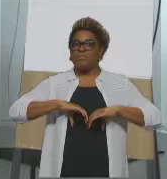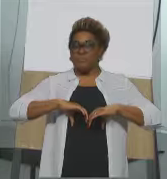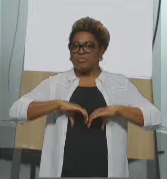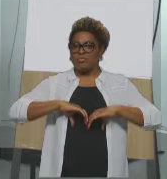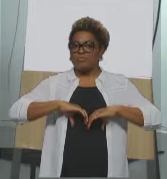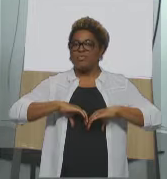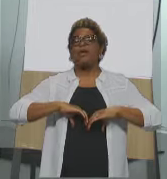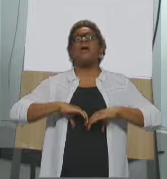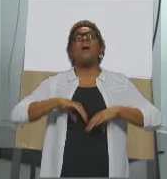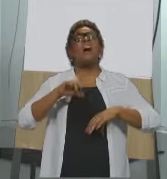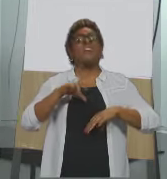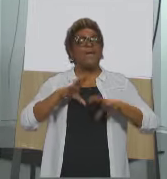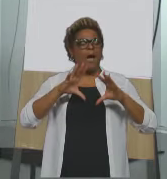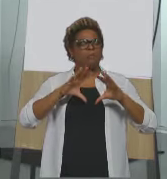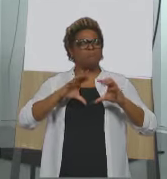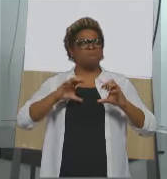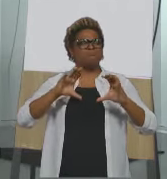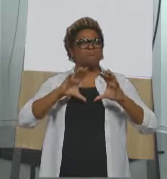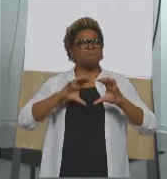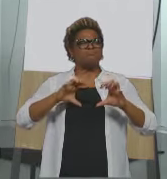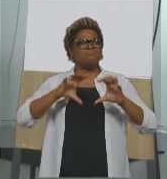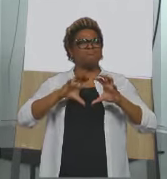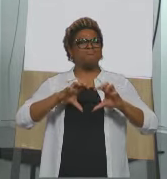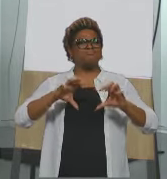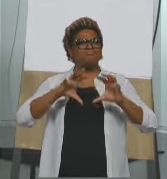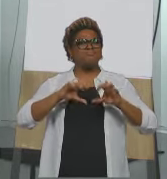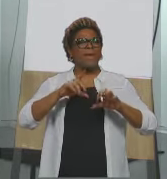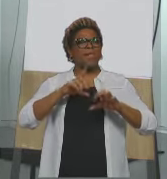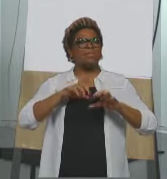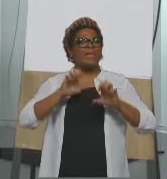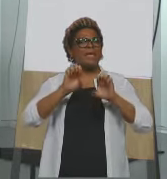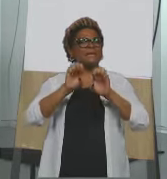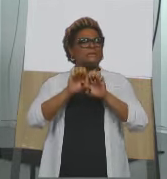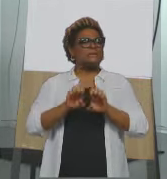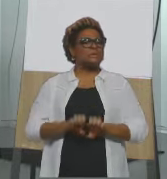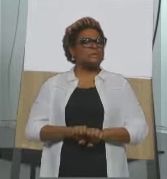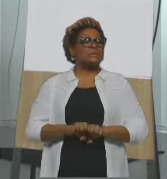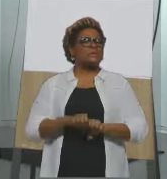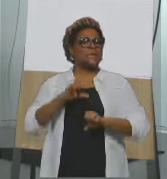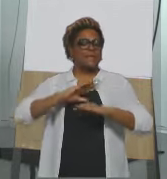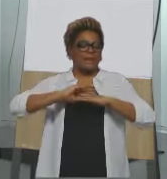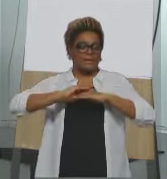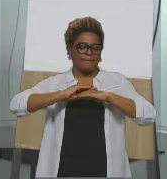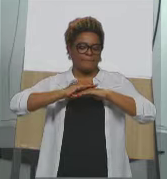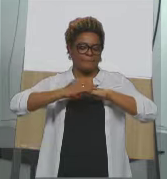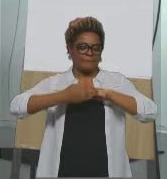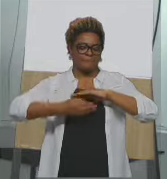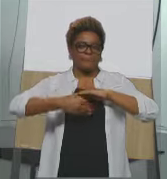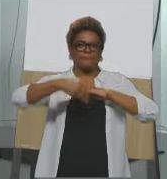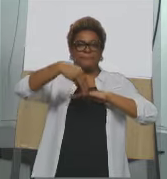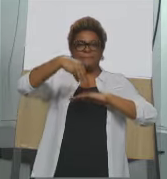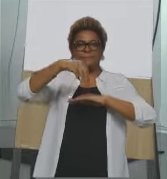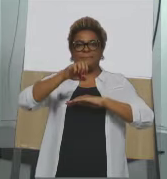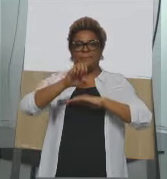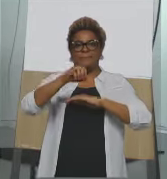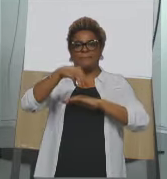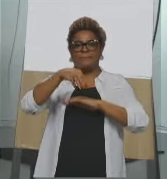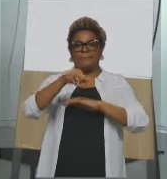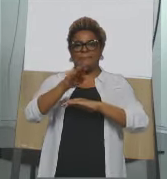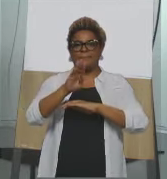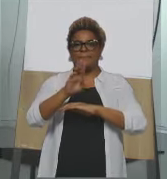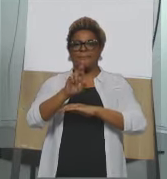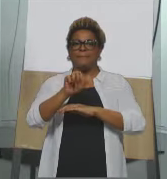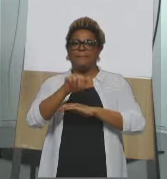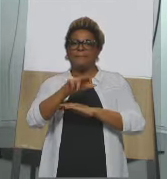vascularizada. O pulmão, ele tem essa estrutura, ele é coberto por uma membrana que a gente chama de pleura. E